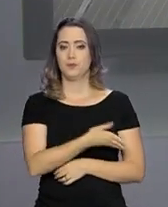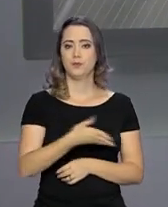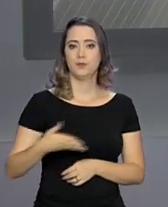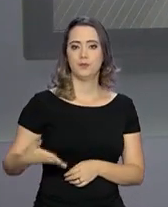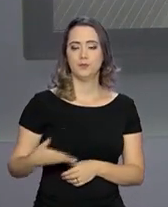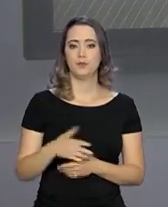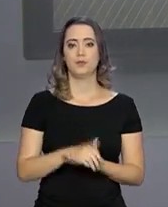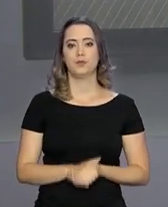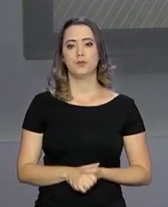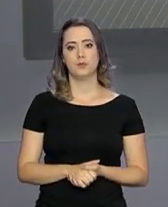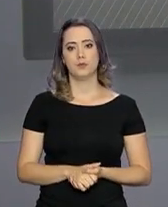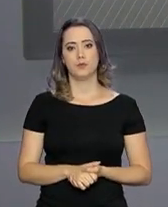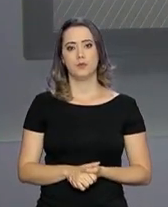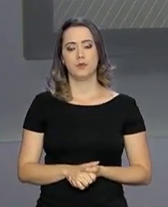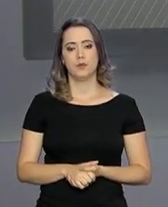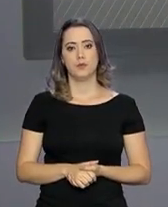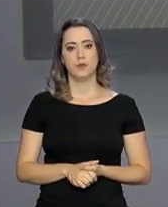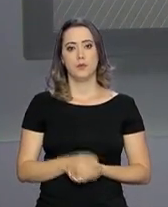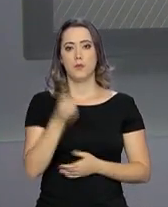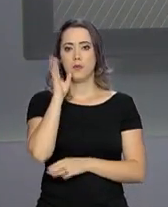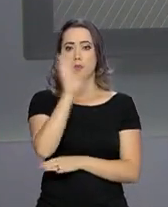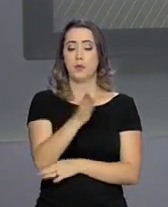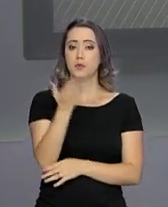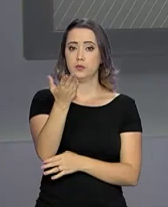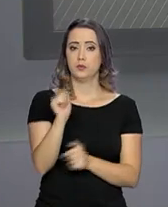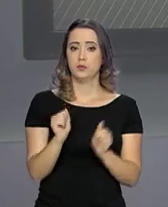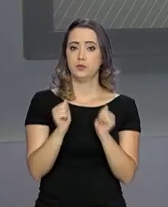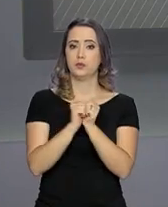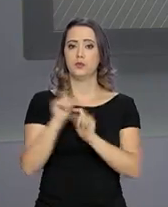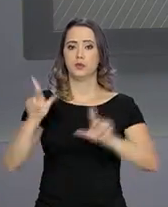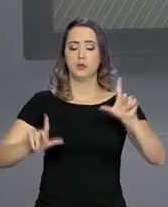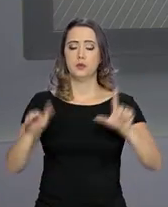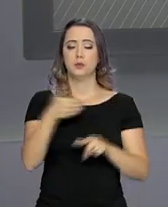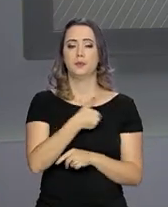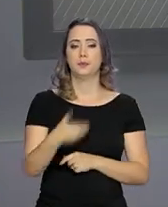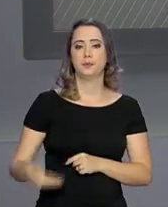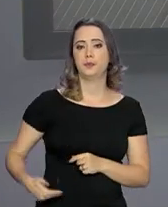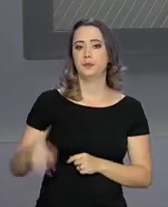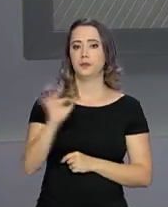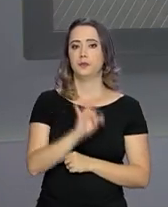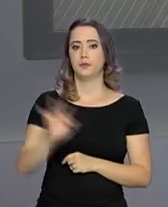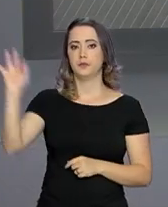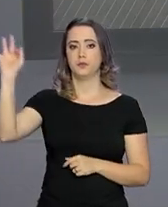na página da NBR na internet. Uma boa tarde para você e continue com a gente aqui na